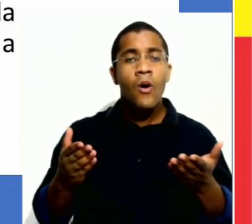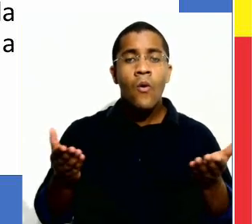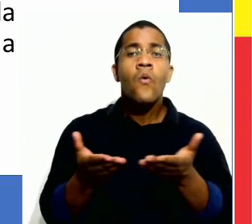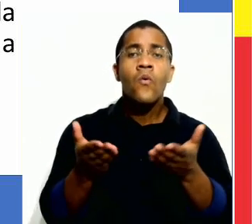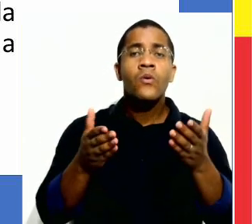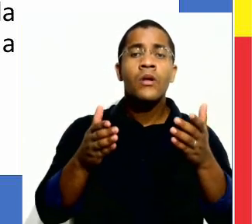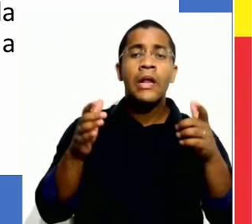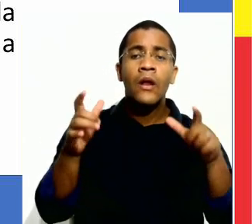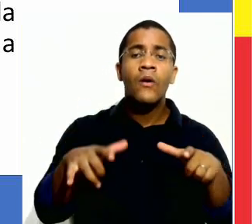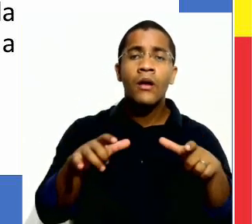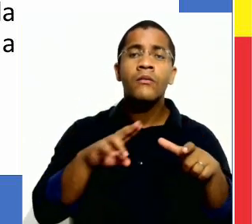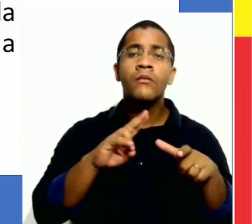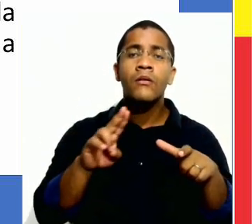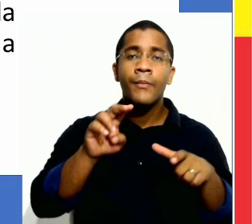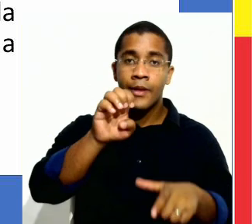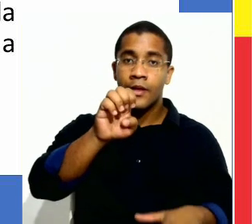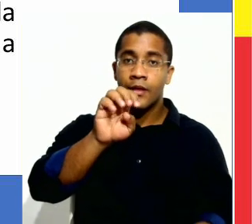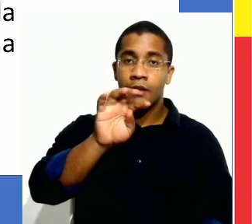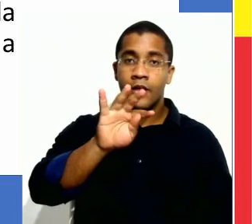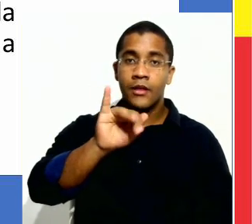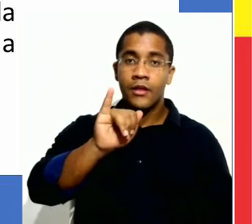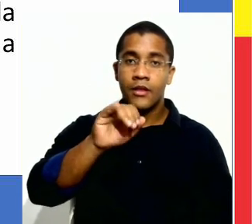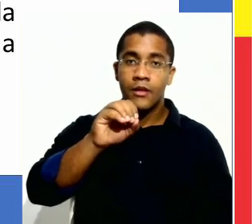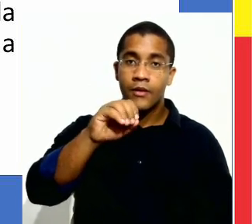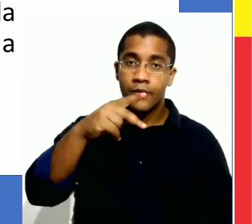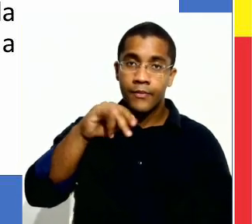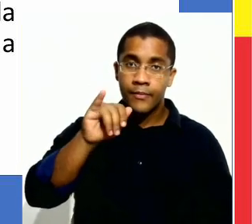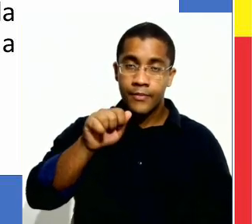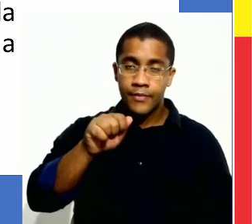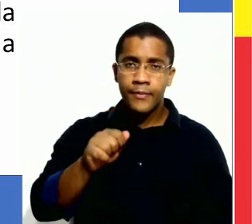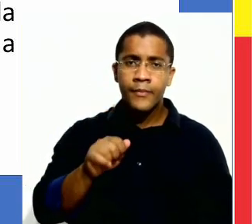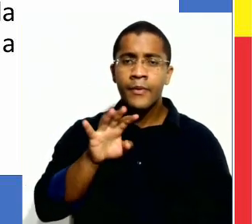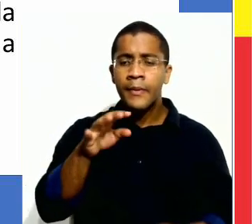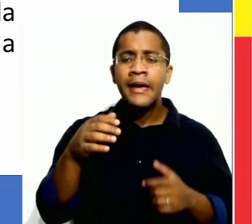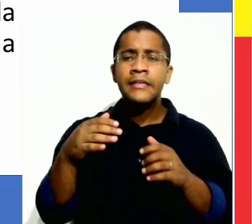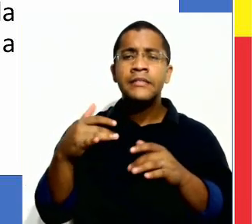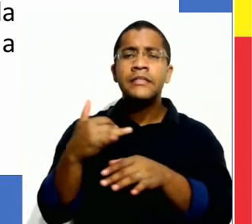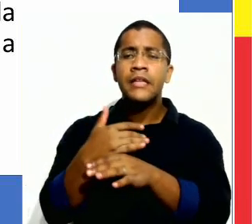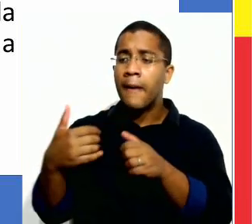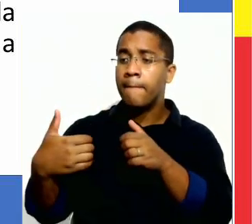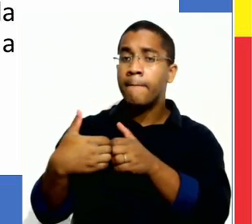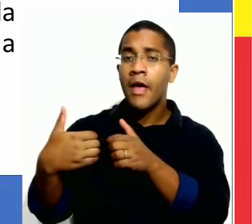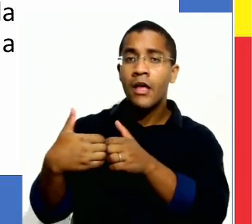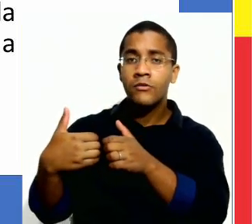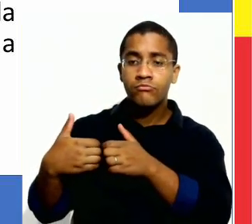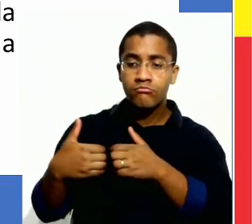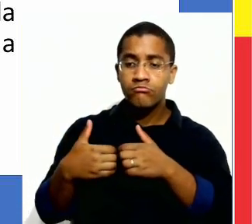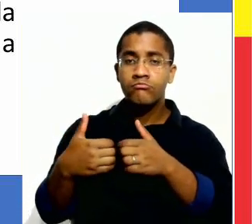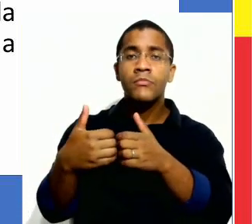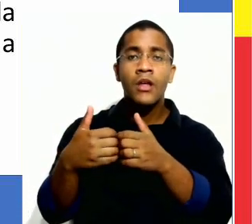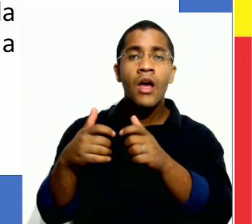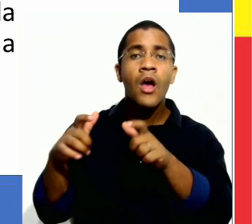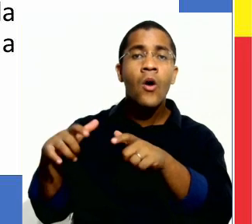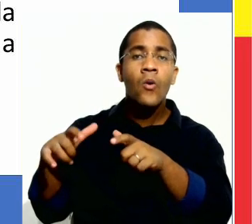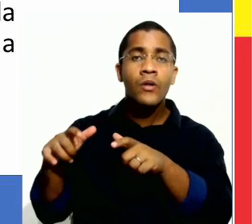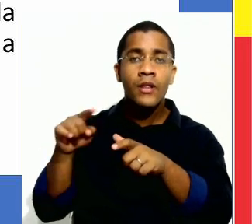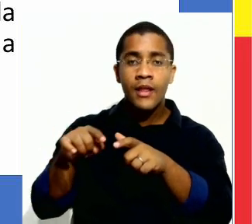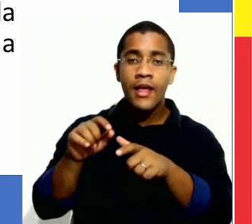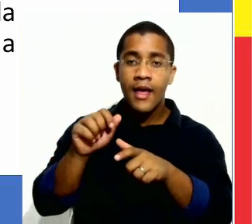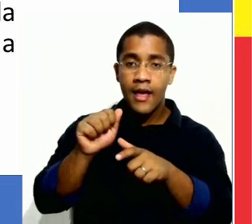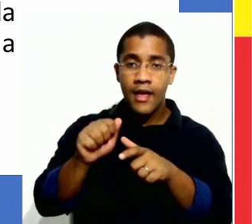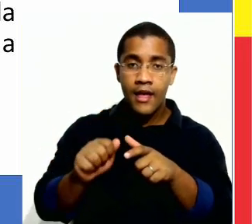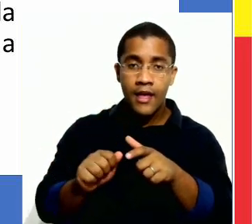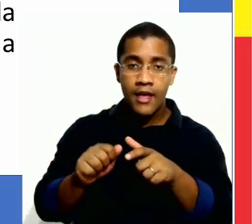na atual Etiópia. Embora as cidades mais prósperas eram as cidades portuárias